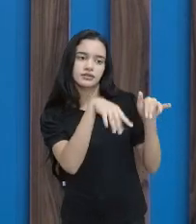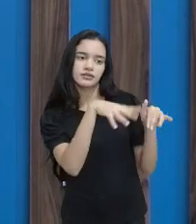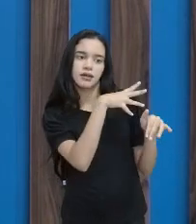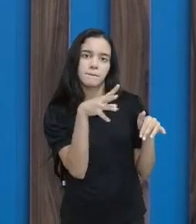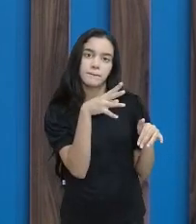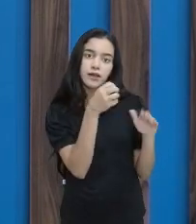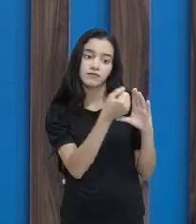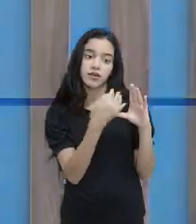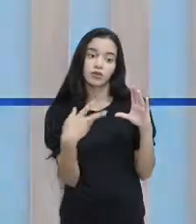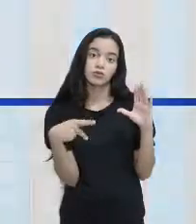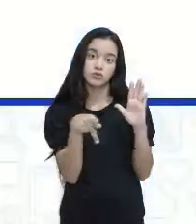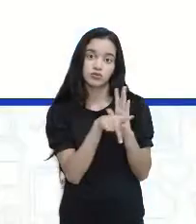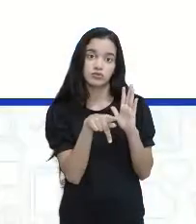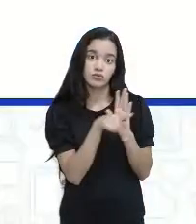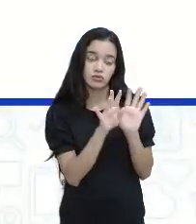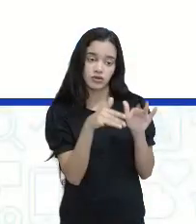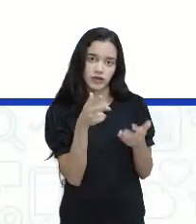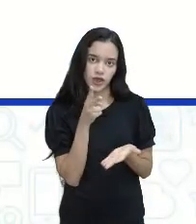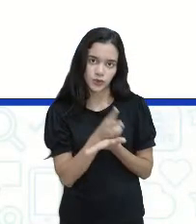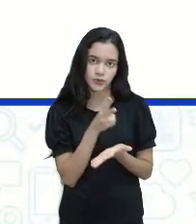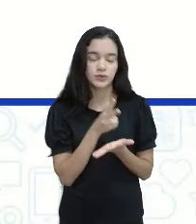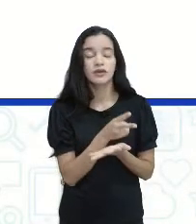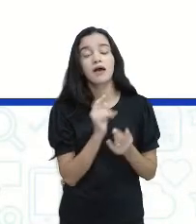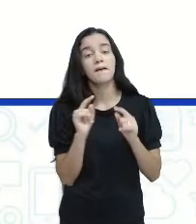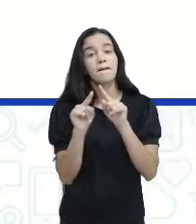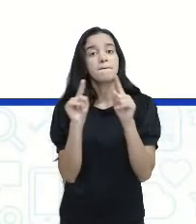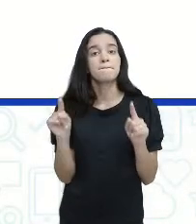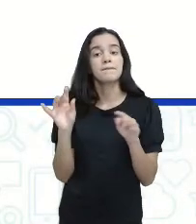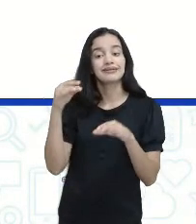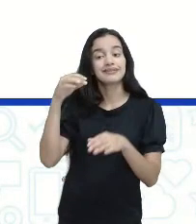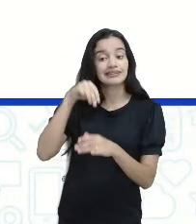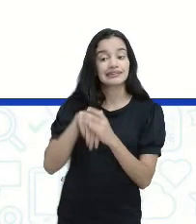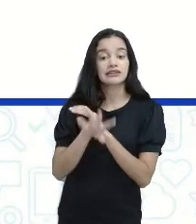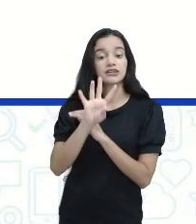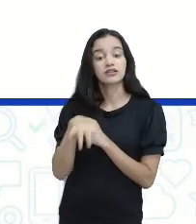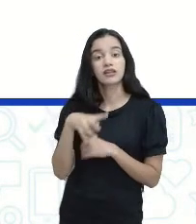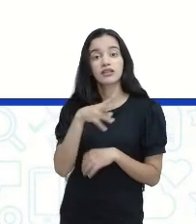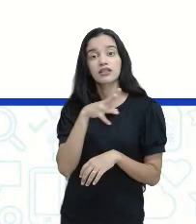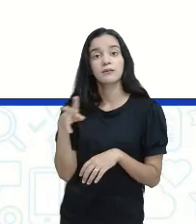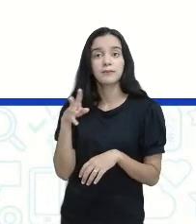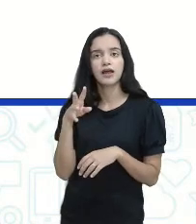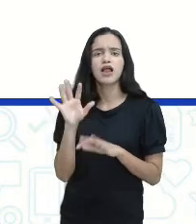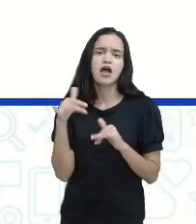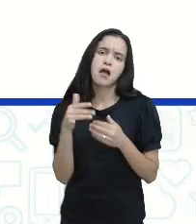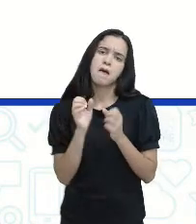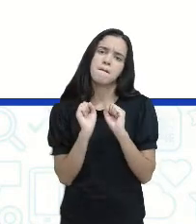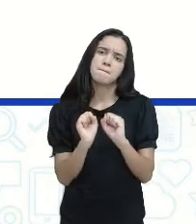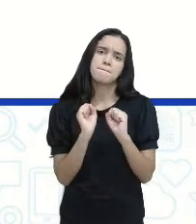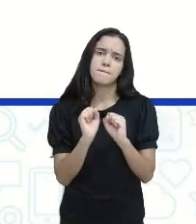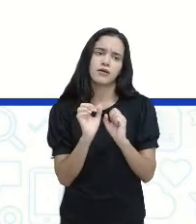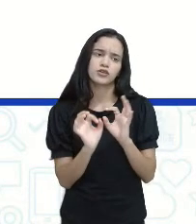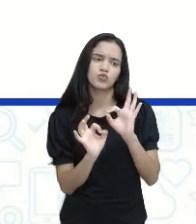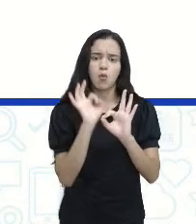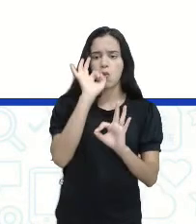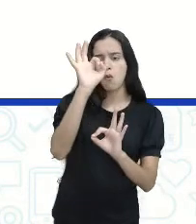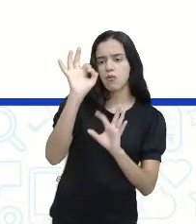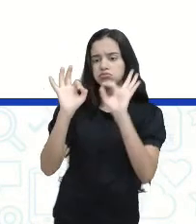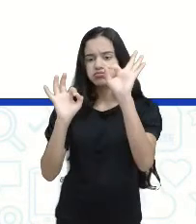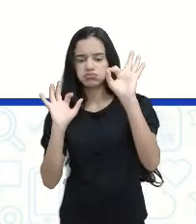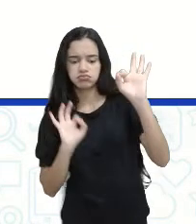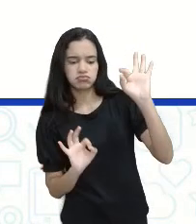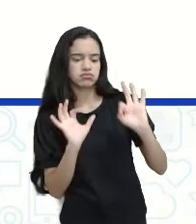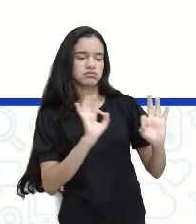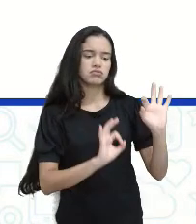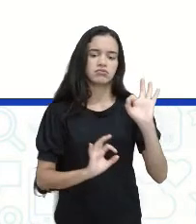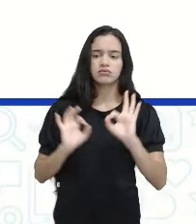características dessas propriedades, mas o que está dentro da distribuição, ele pode botar a massa em cima, a distribuição de elétrons em